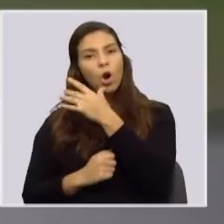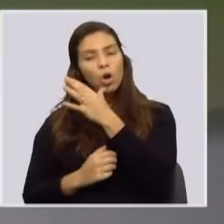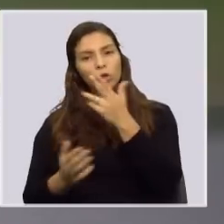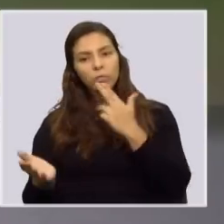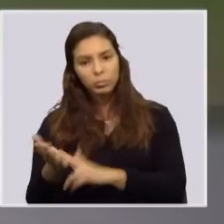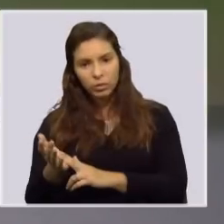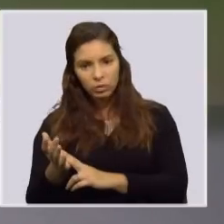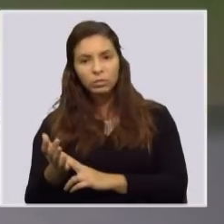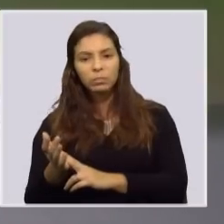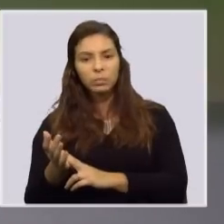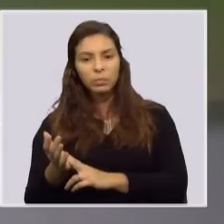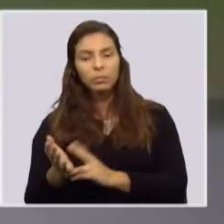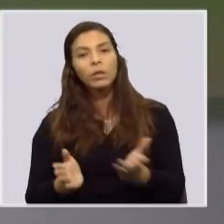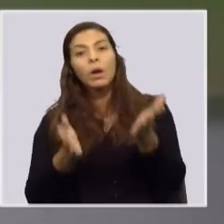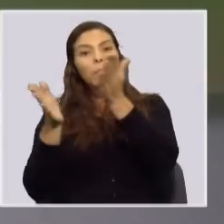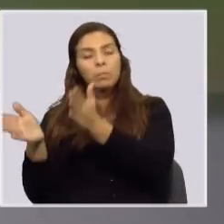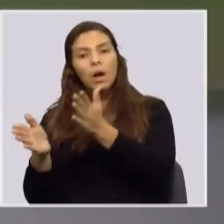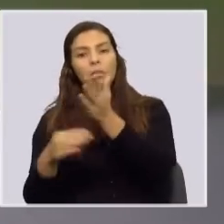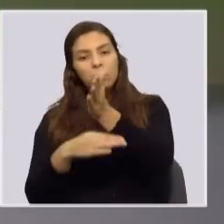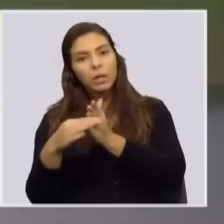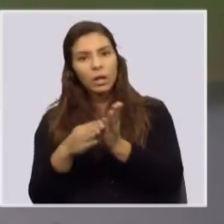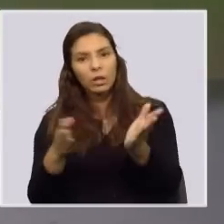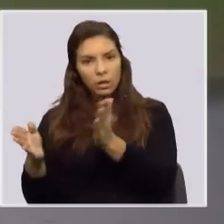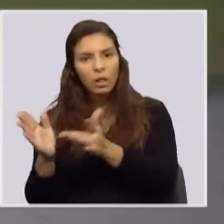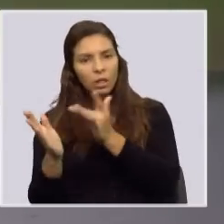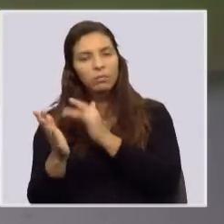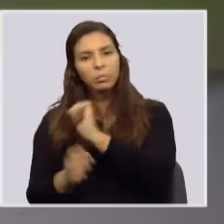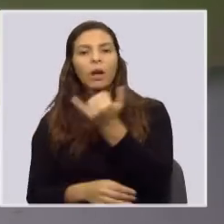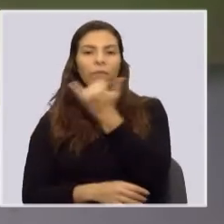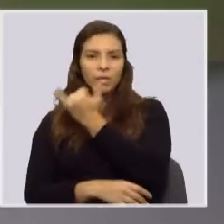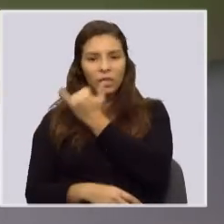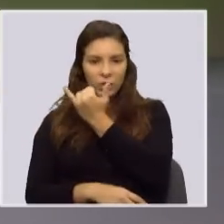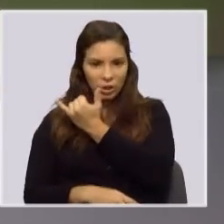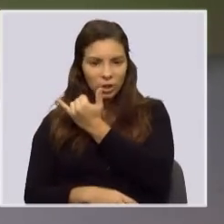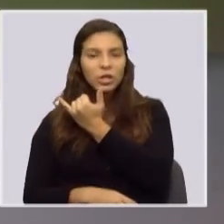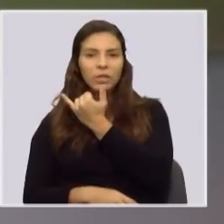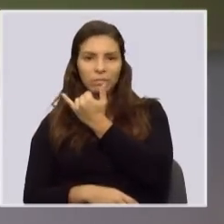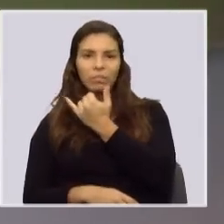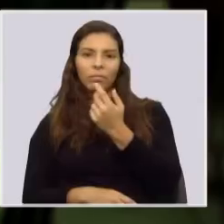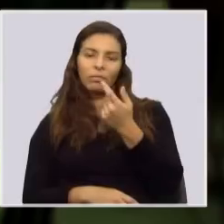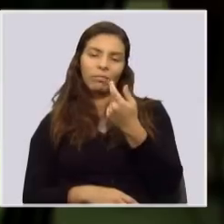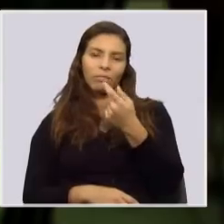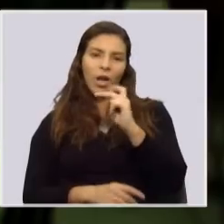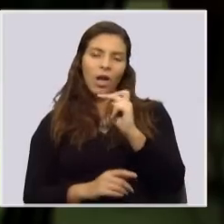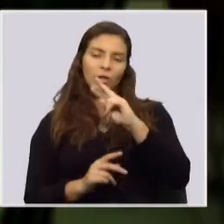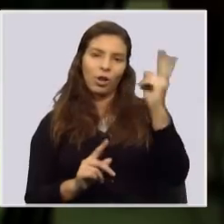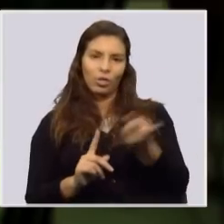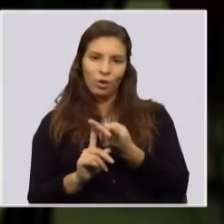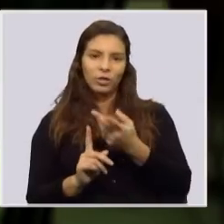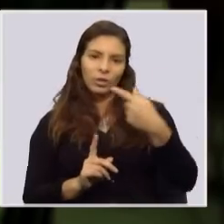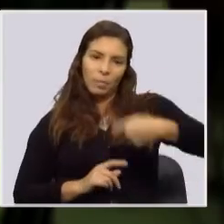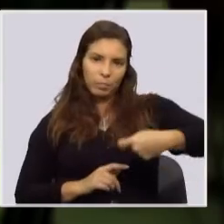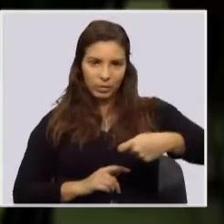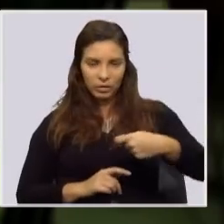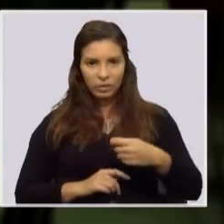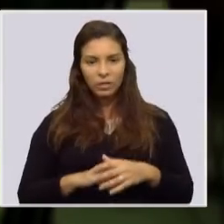a cores, também comemorando. Mas aí já a parte feliz desses 2 anos de mandato. João, tu ainda tens toda